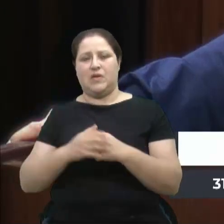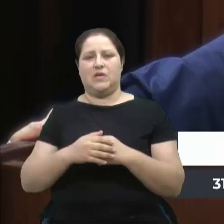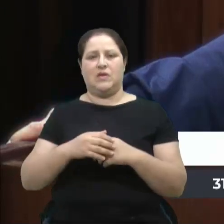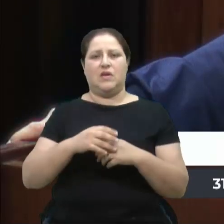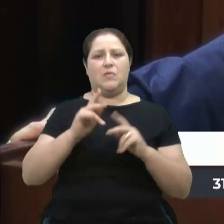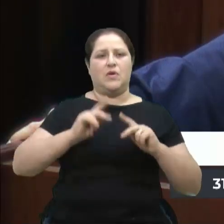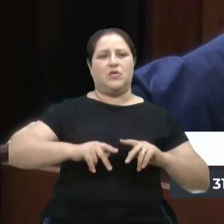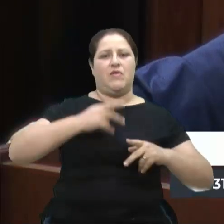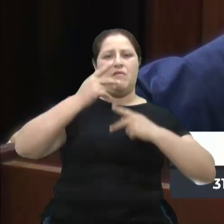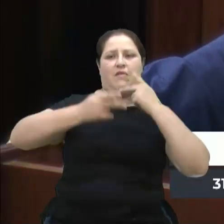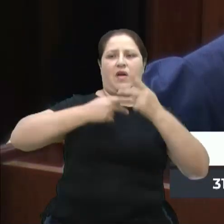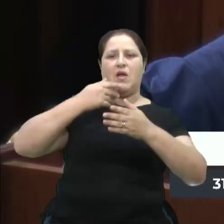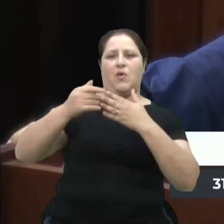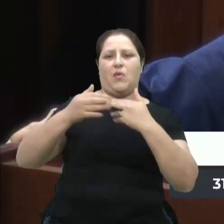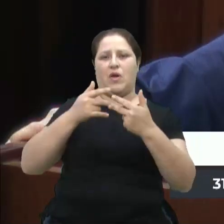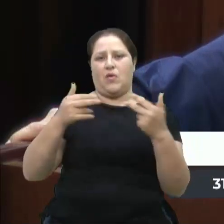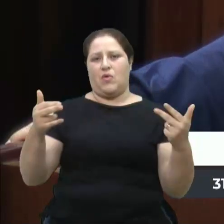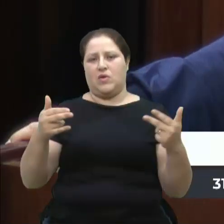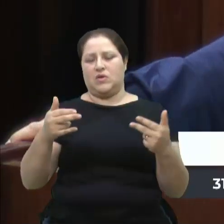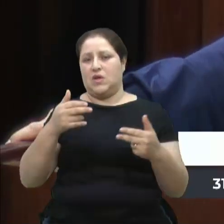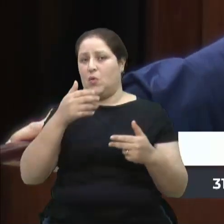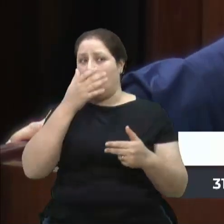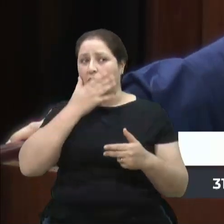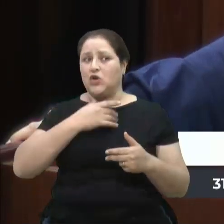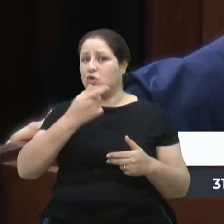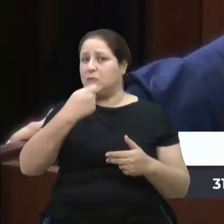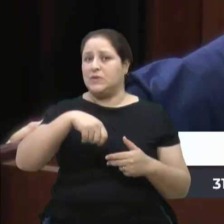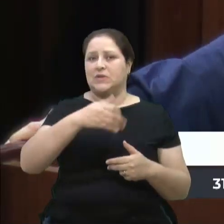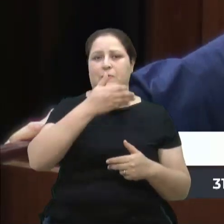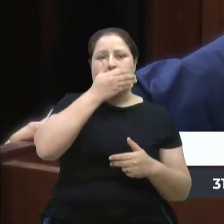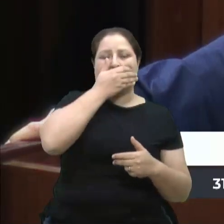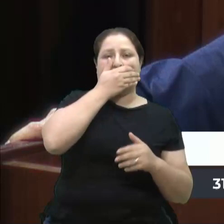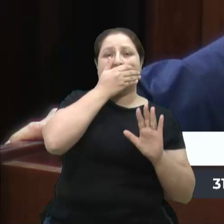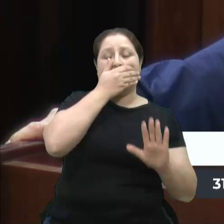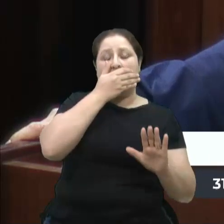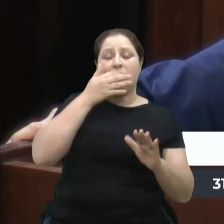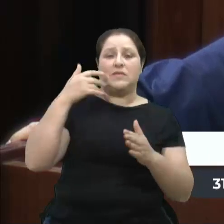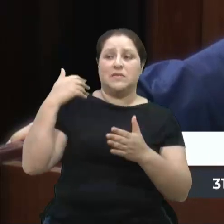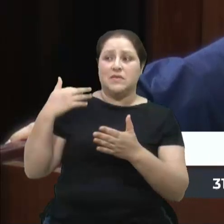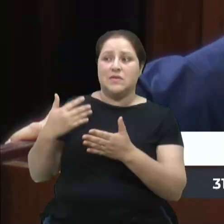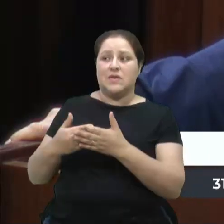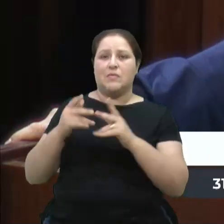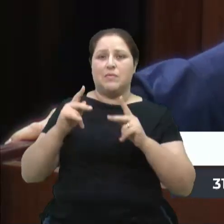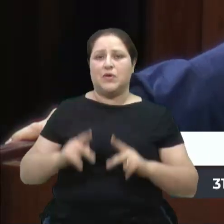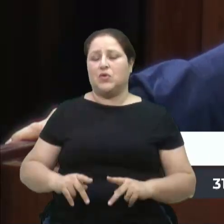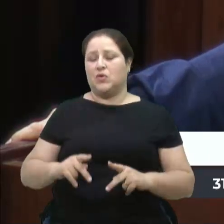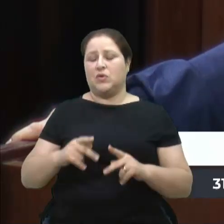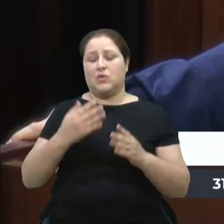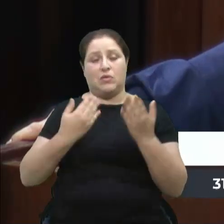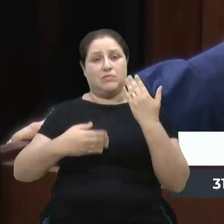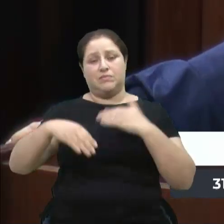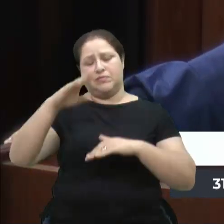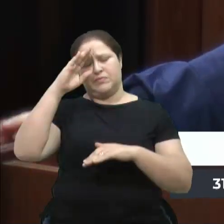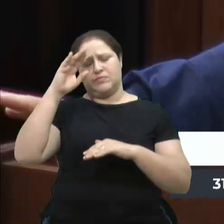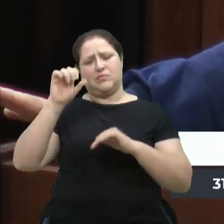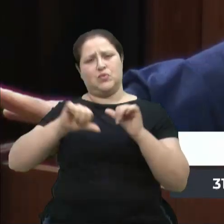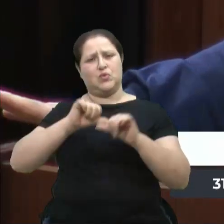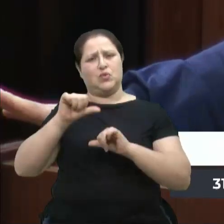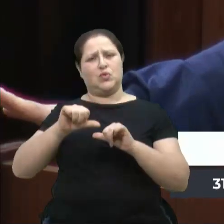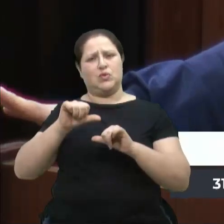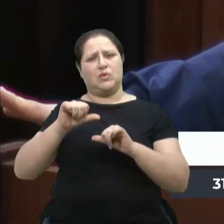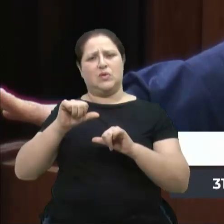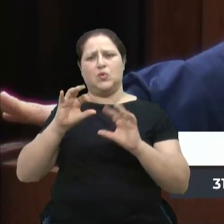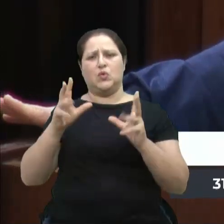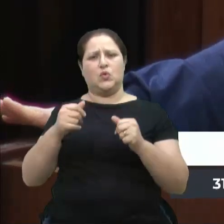ser mordaça, mas as pessoas se rebelaram tanto de 10 anos para cá, e que tudo se naturalizou. Todo mundo é